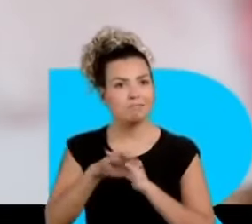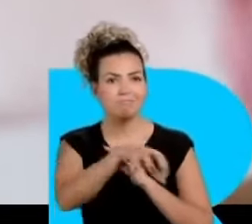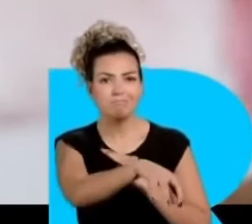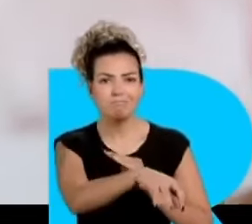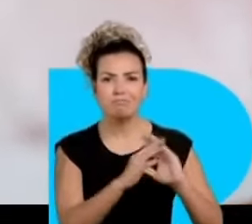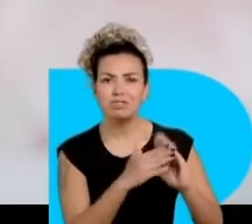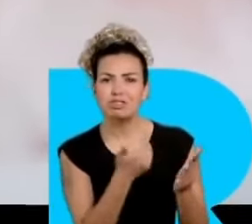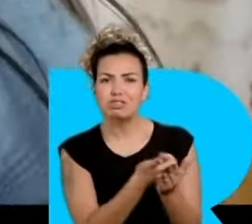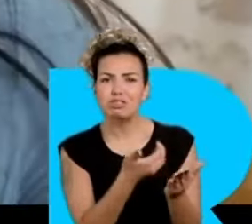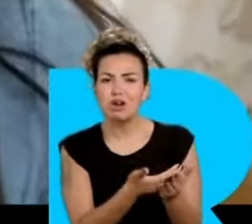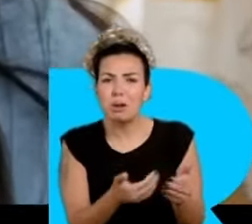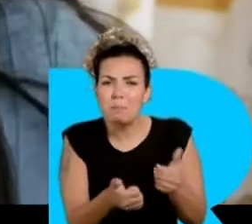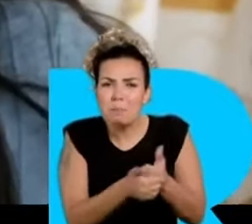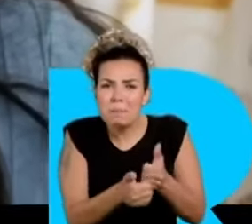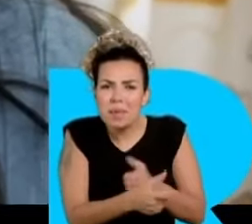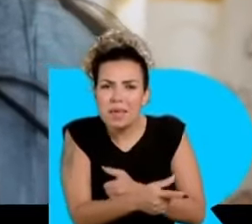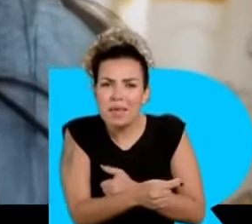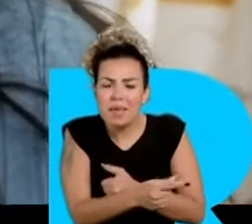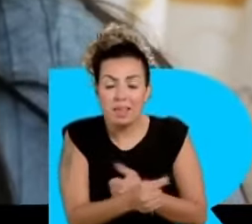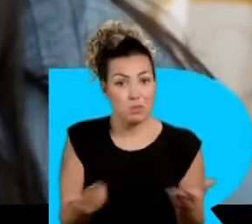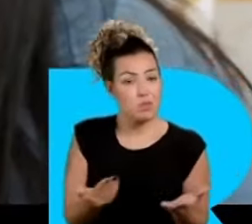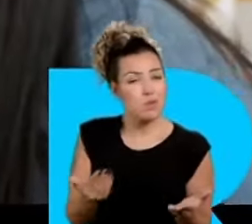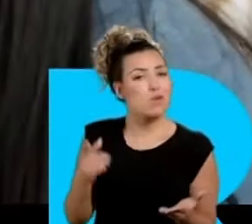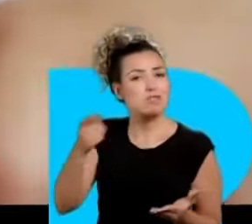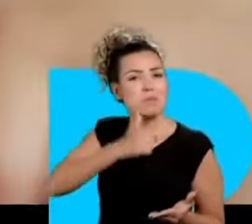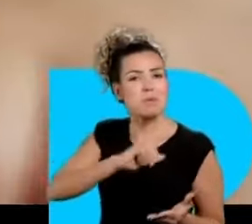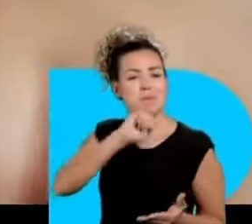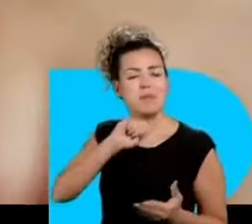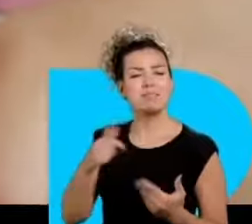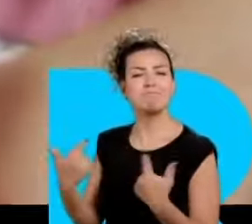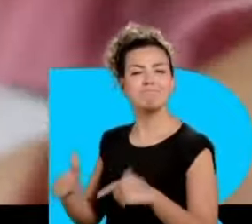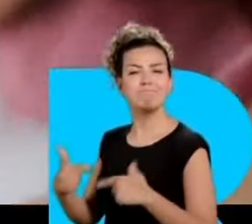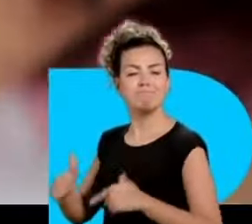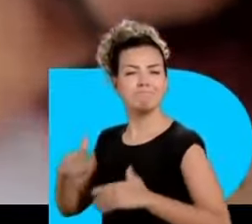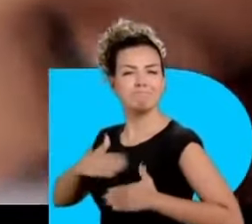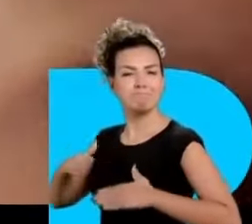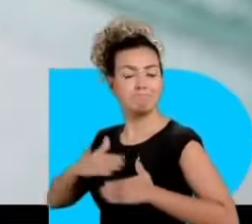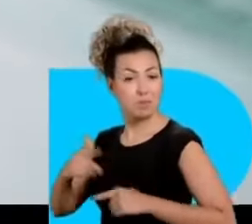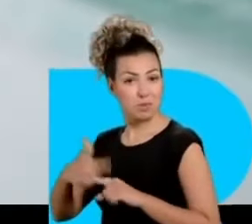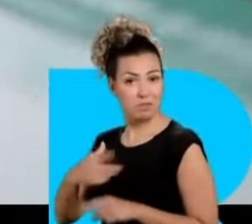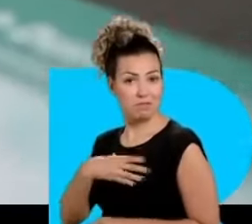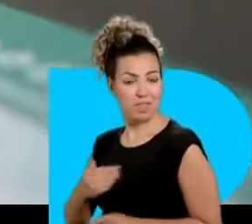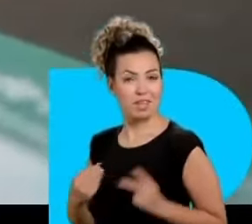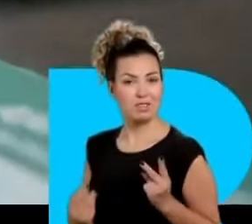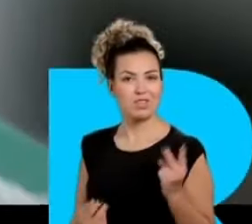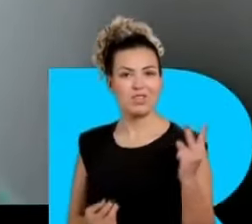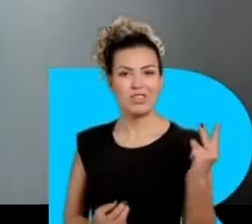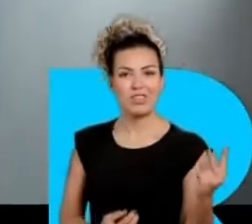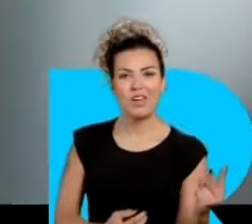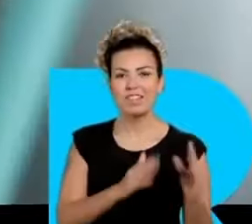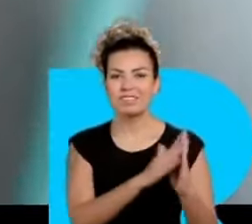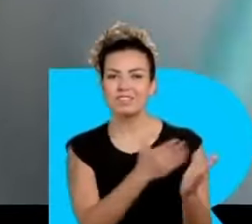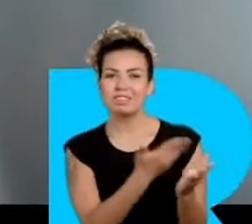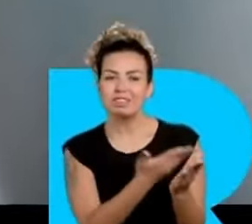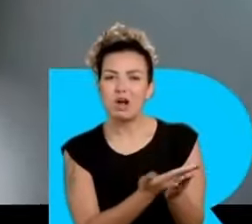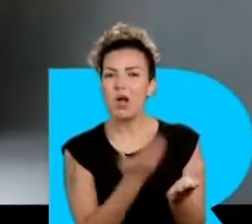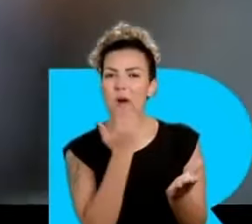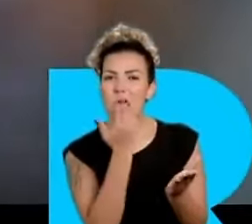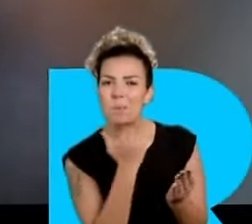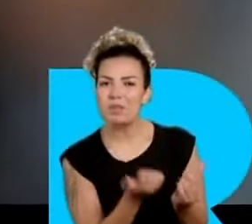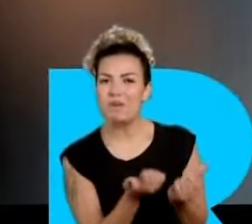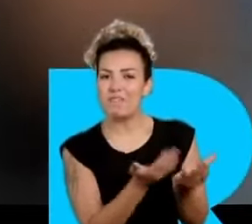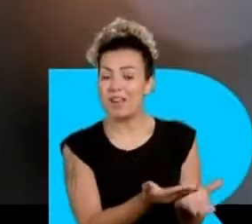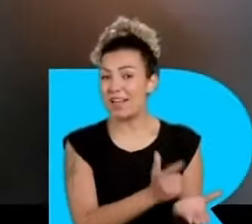pertinho da casa dela. Hoje a Tatiana trabalha tranquila, sabendo que suas duas filhas estão sendo bem cuidadas e